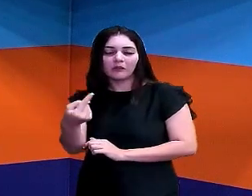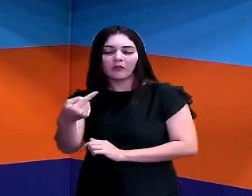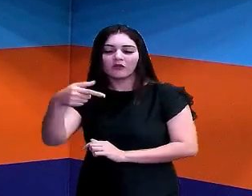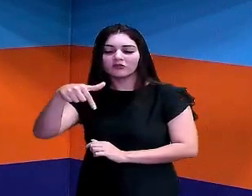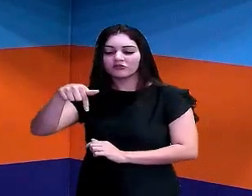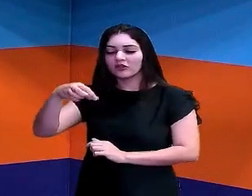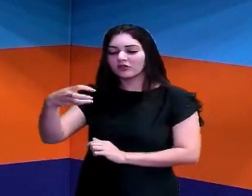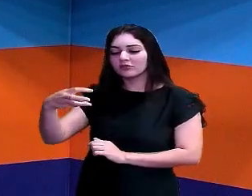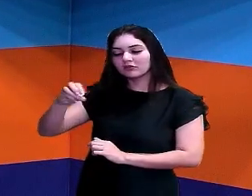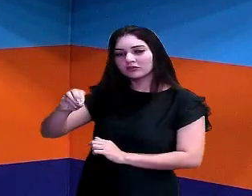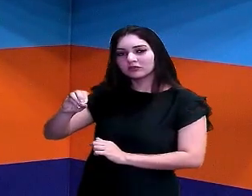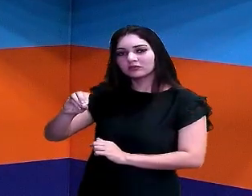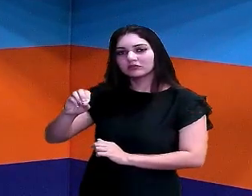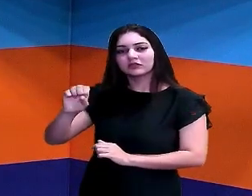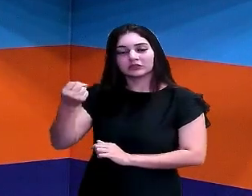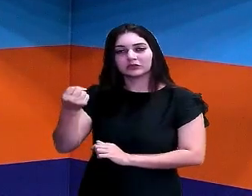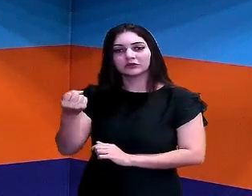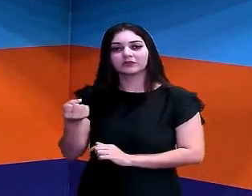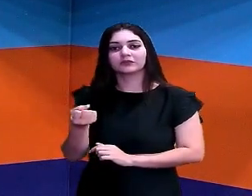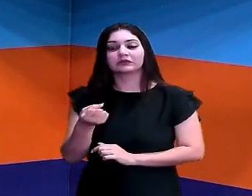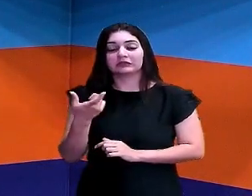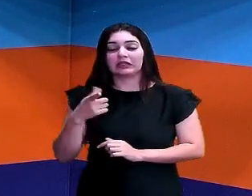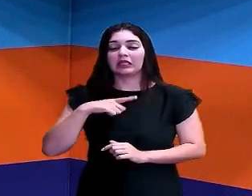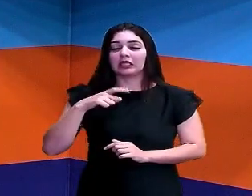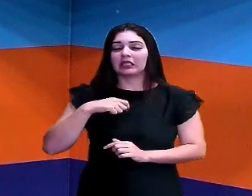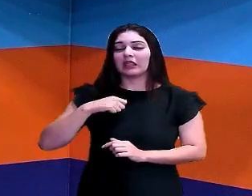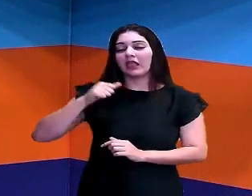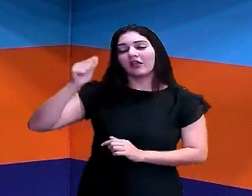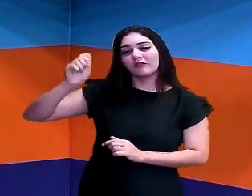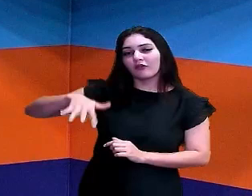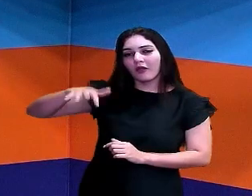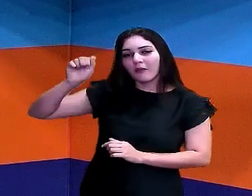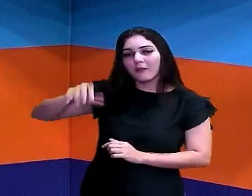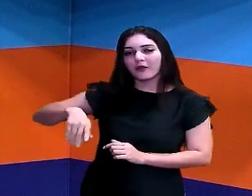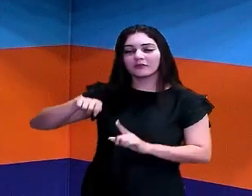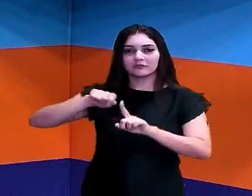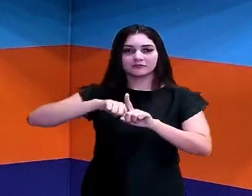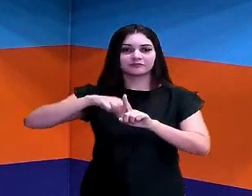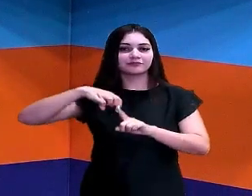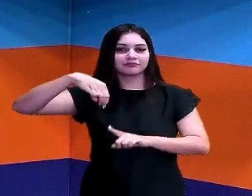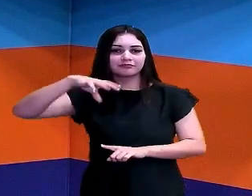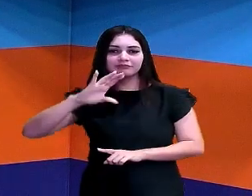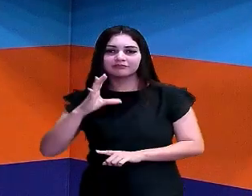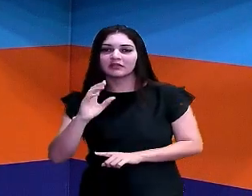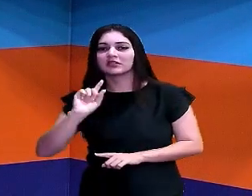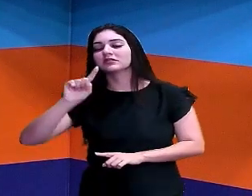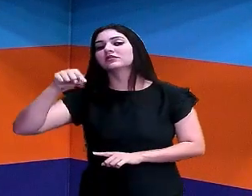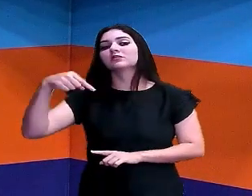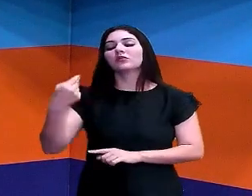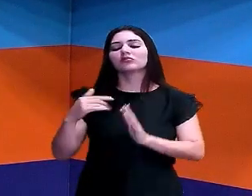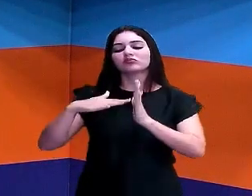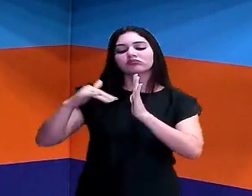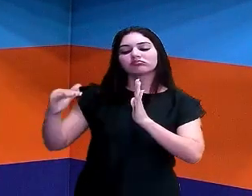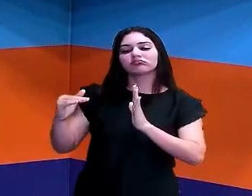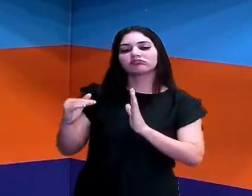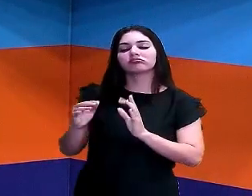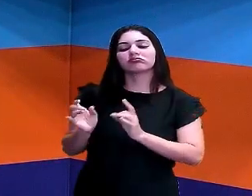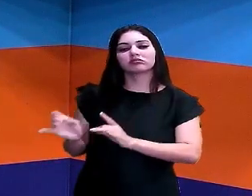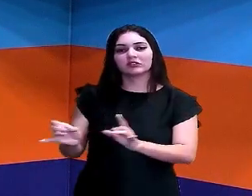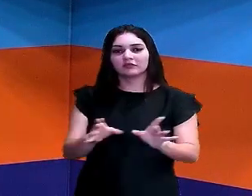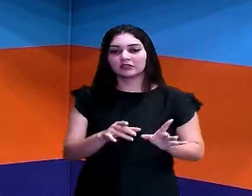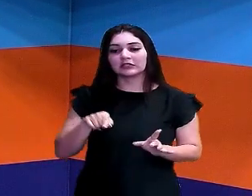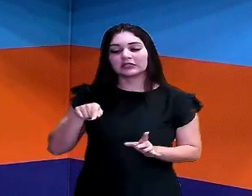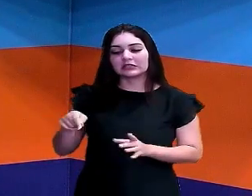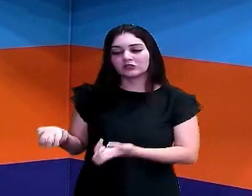738. Em uma liquidação realizada no mês de março e após o sucesso de vendas, esse valor do fogão na